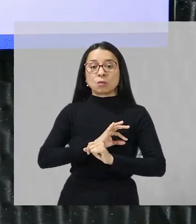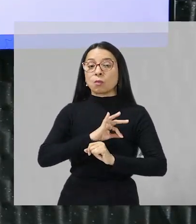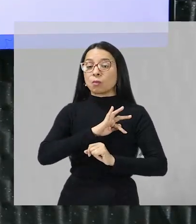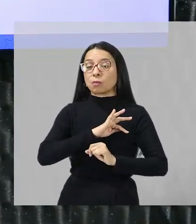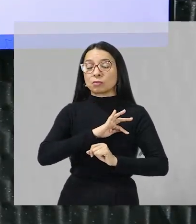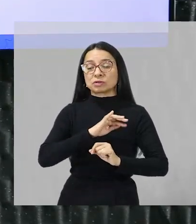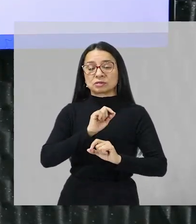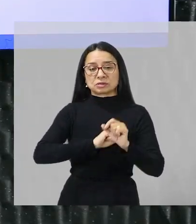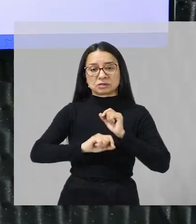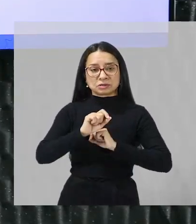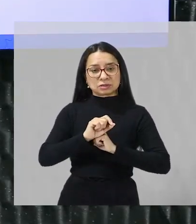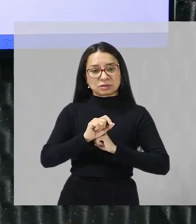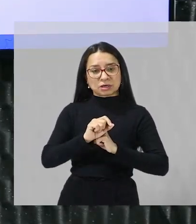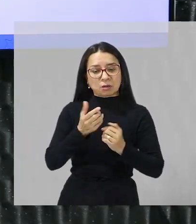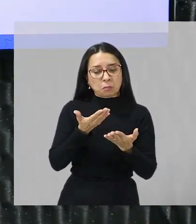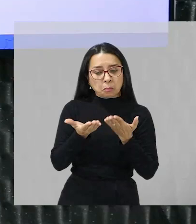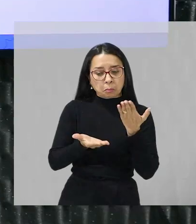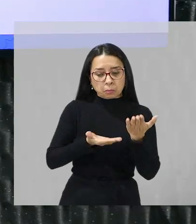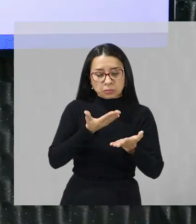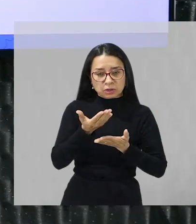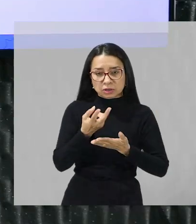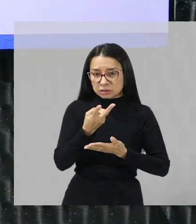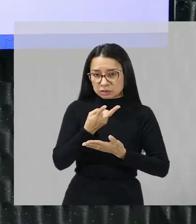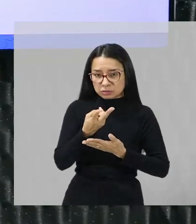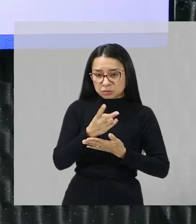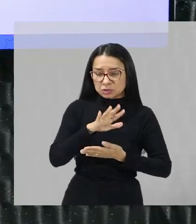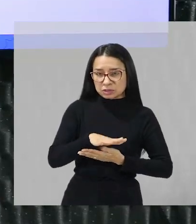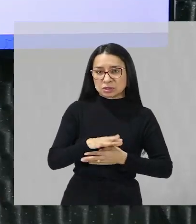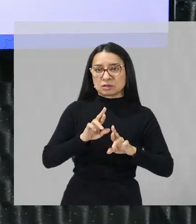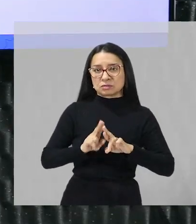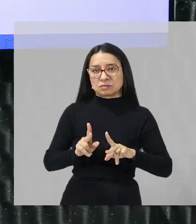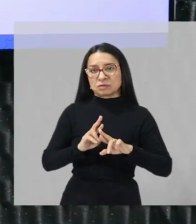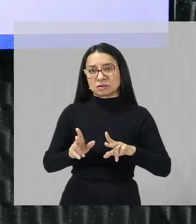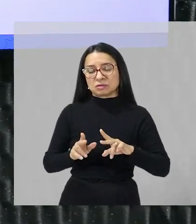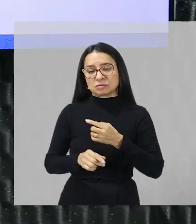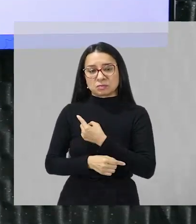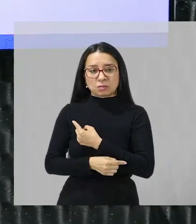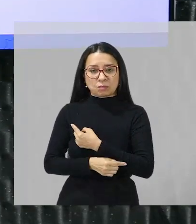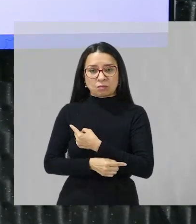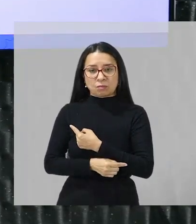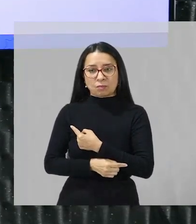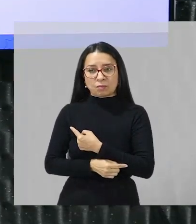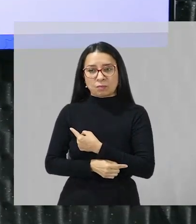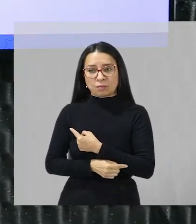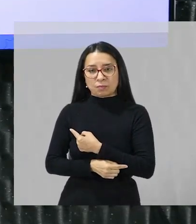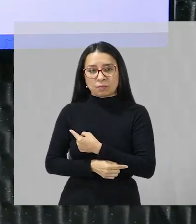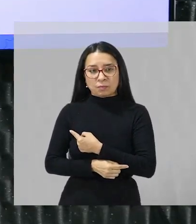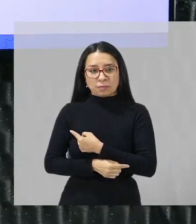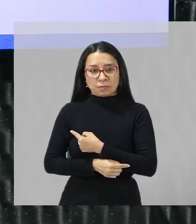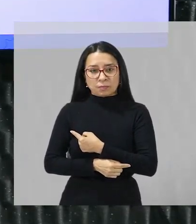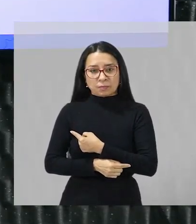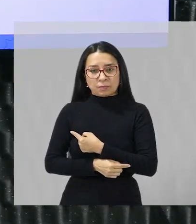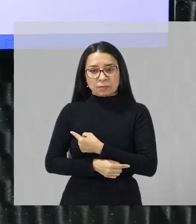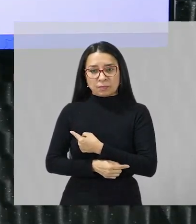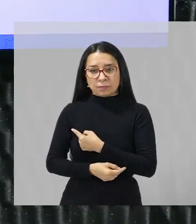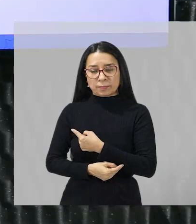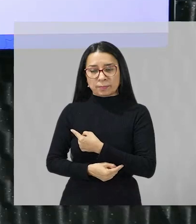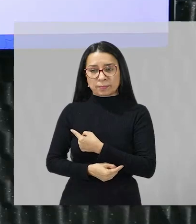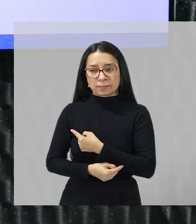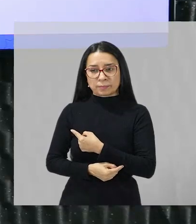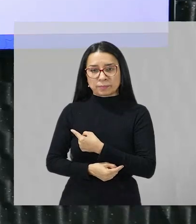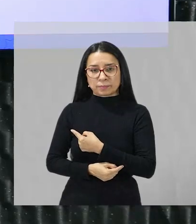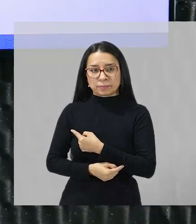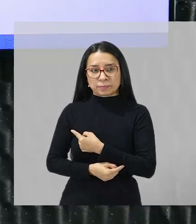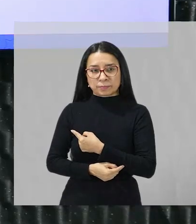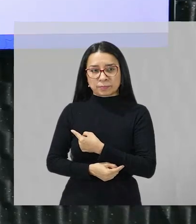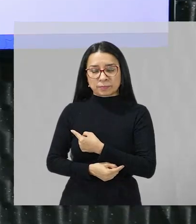E aí, a gente vai para a pergunta. A gente falou sobre dança, sobre o universo masculino, universo feminino e sobre pluralidade